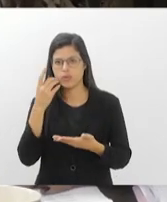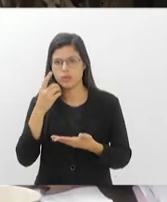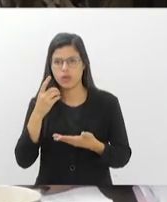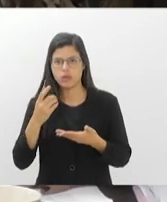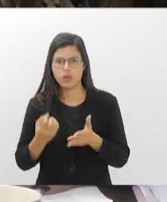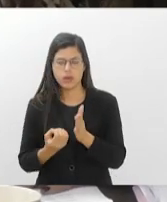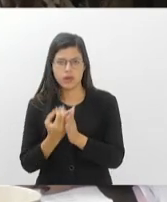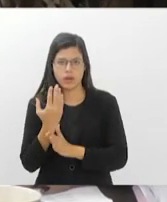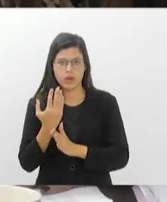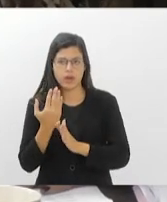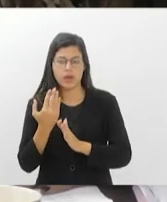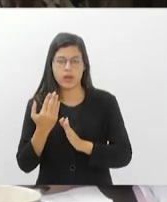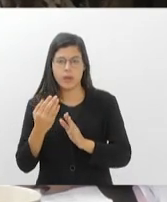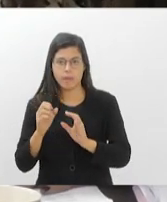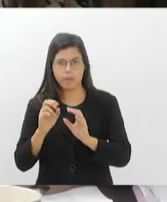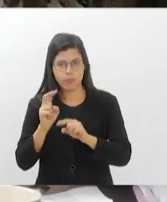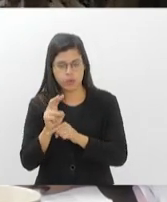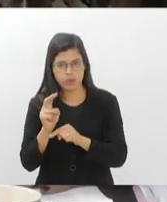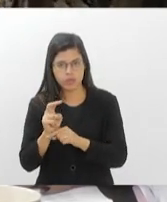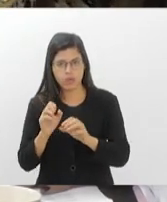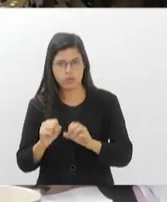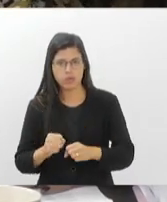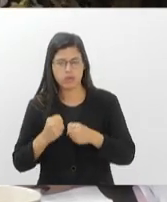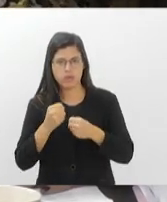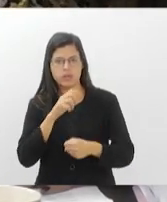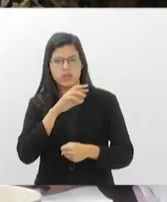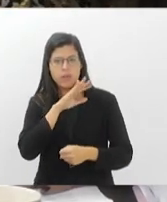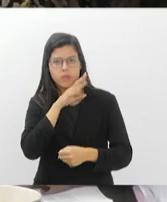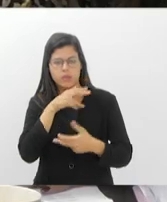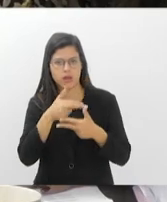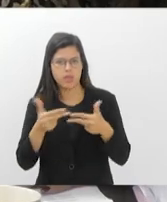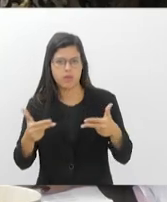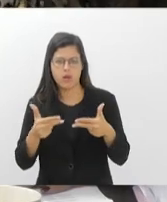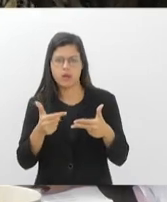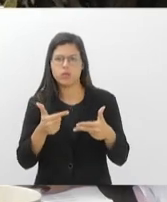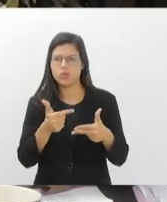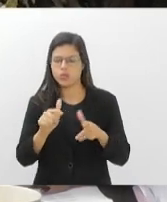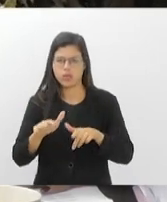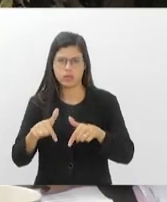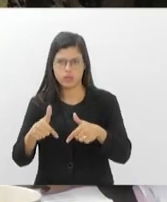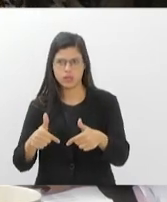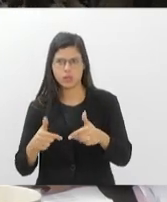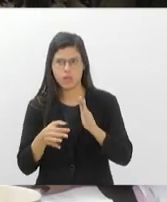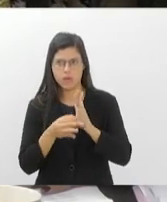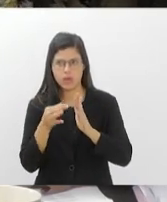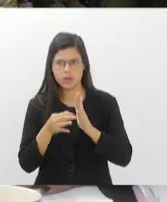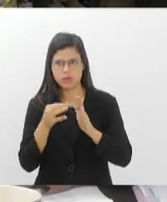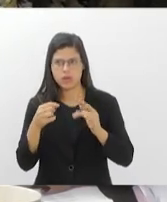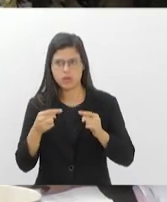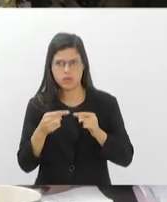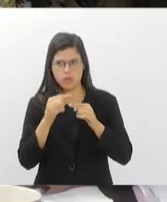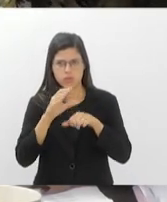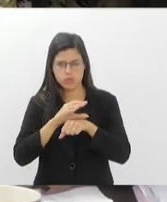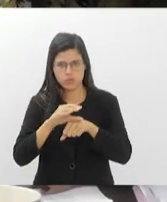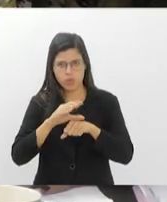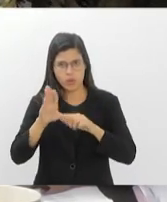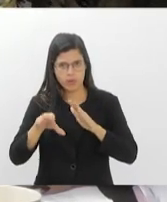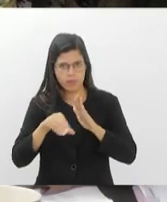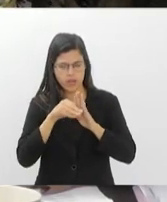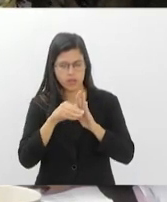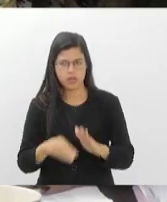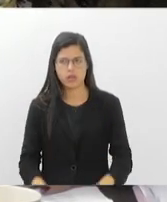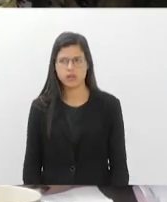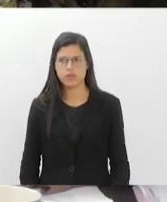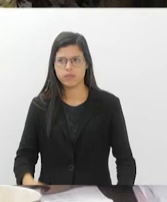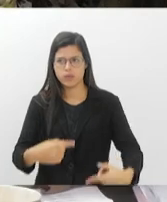para Proteção e Defesa dos Animais e da Outras Providências. O parecer é pela constitucionalidade com emendas